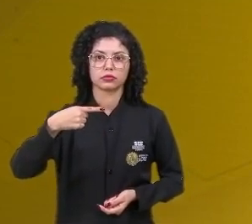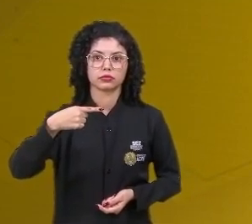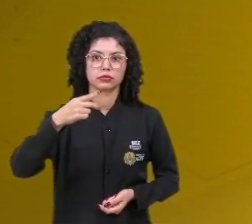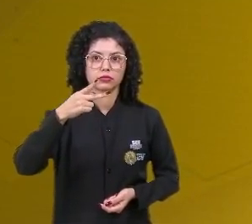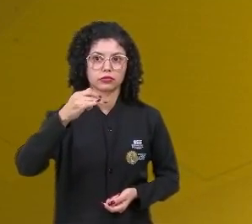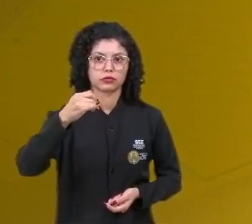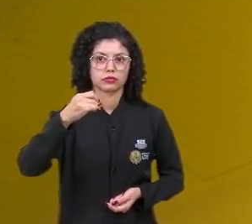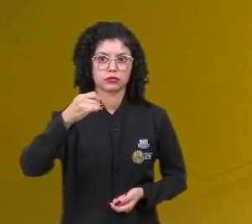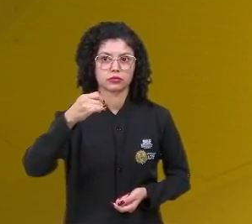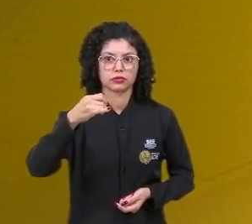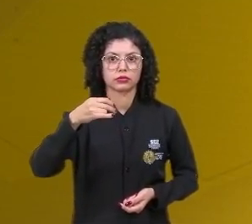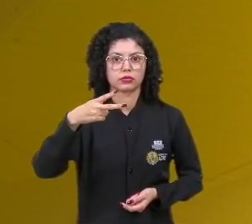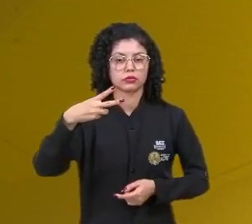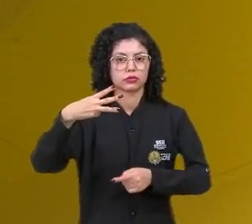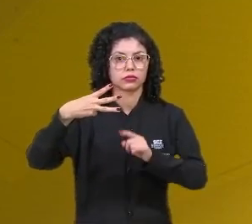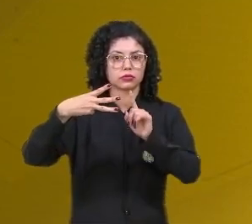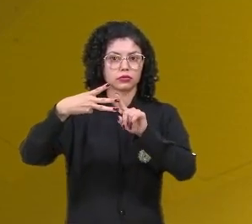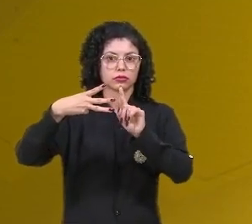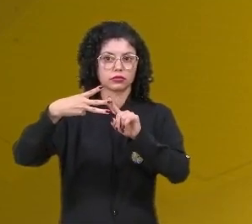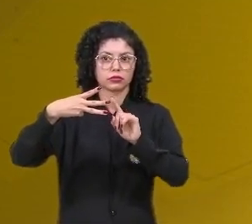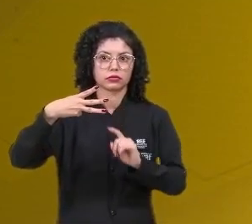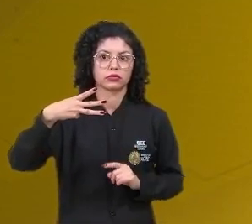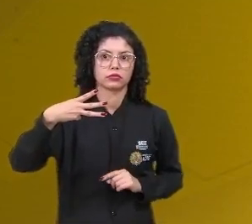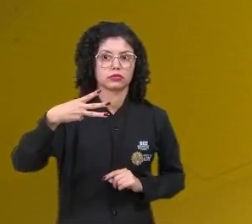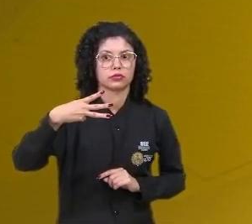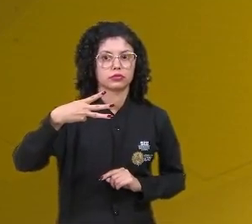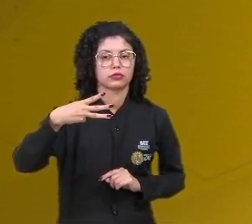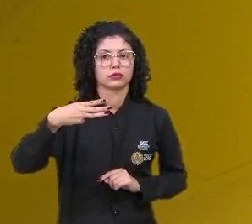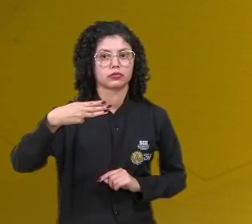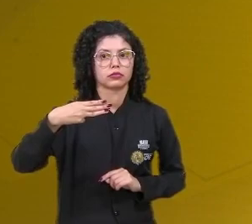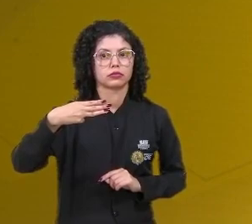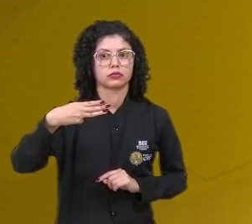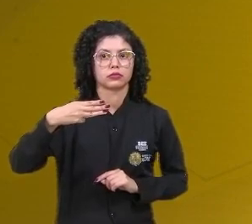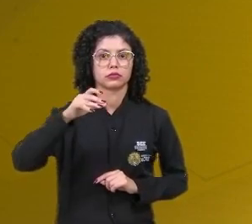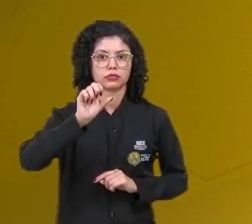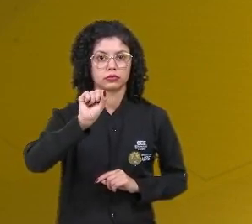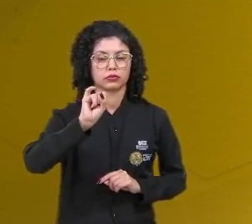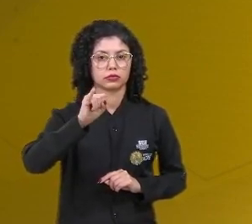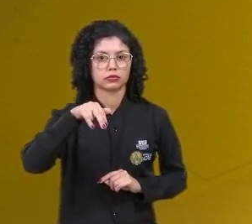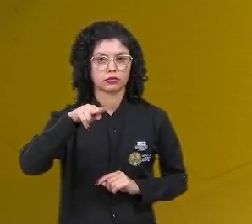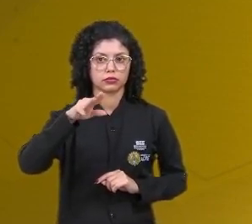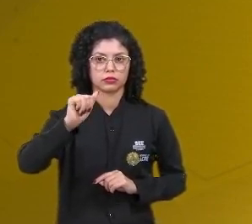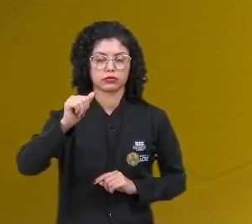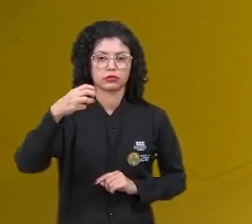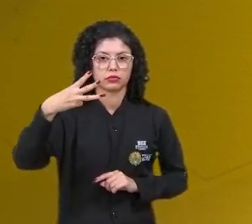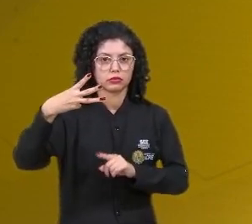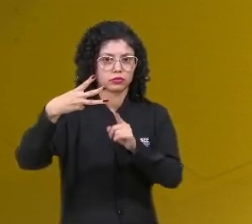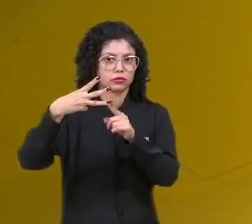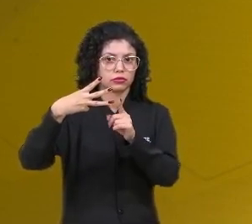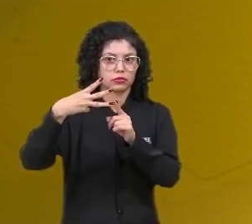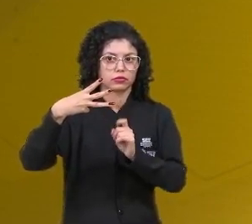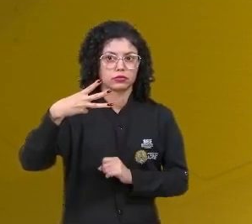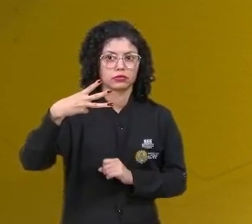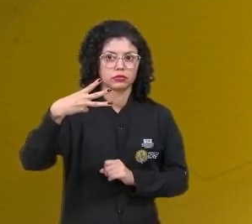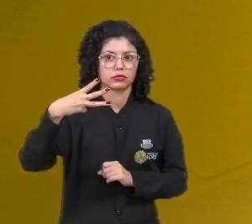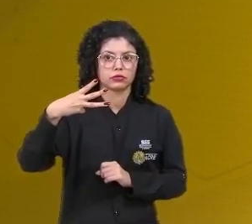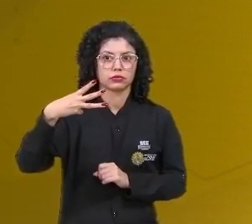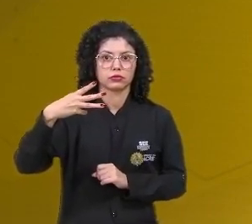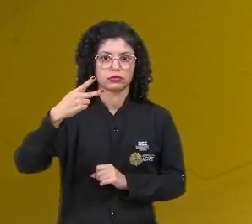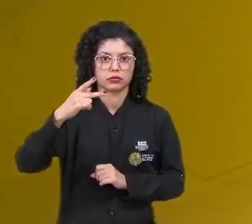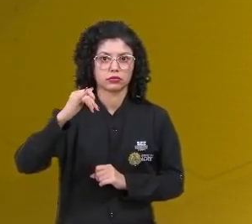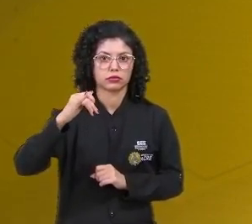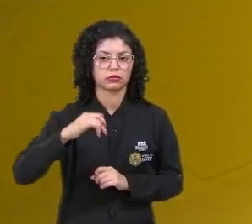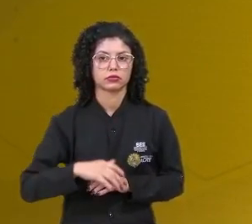pi, a ligação central, tá? A do meio eu vou chamar de sigma e a última ligação eu vou chamar de